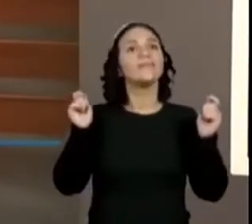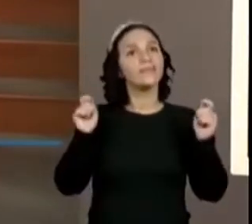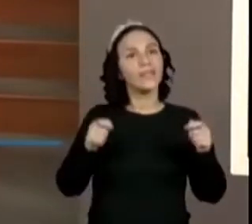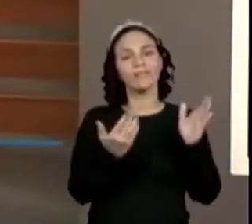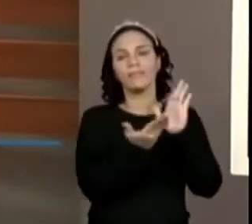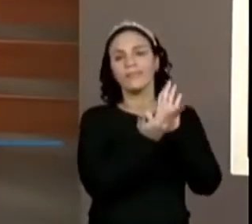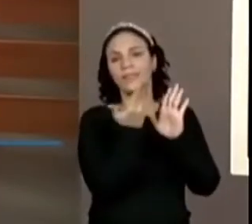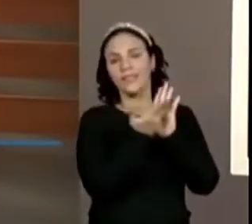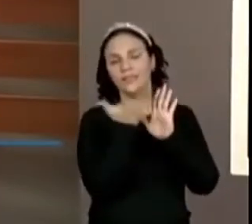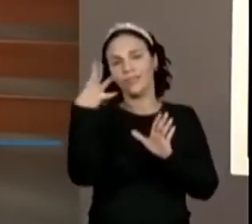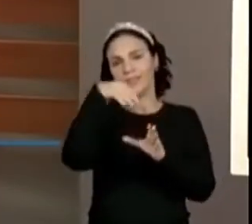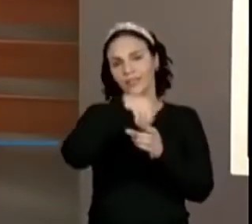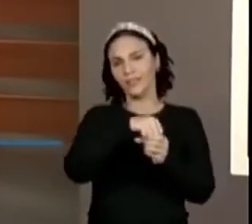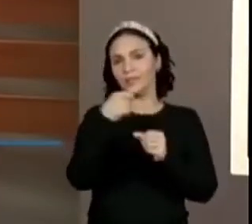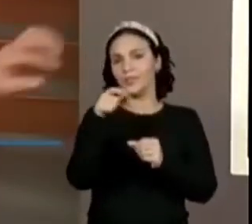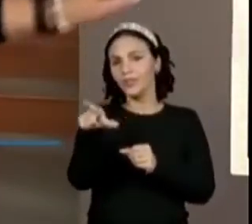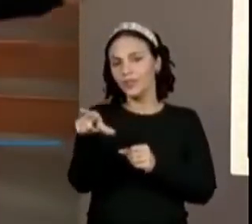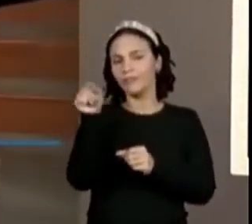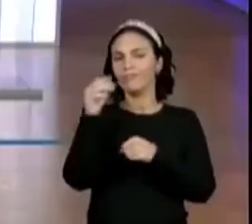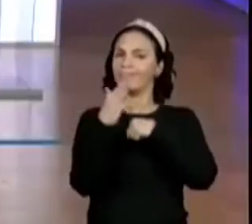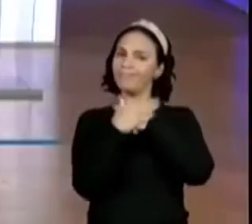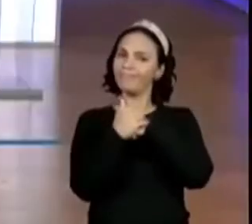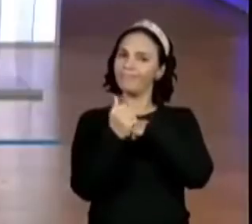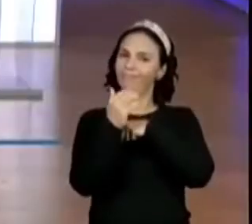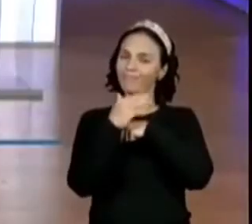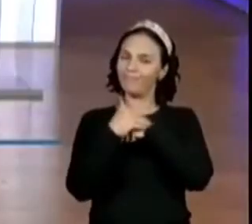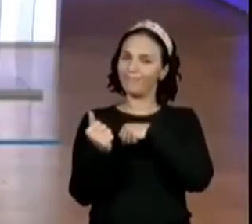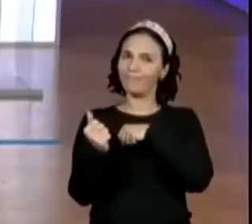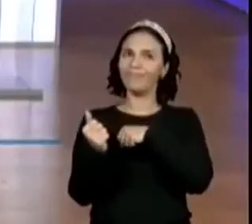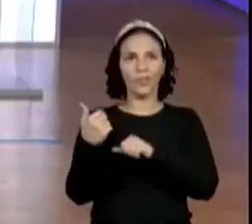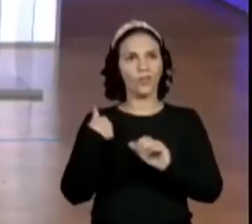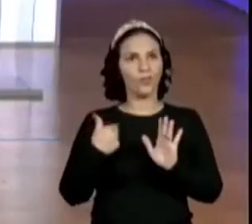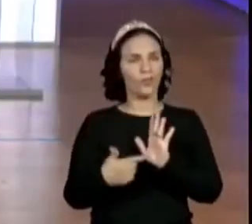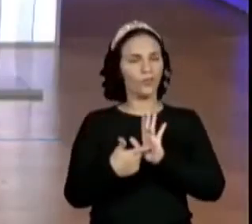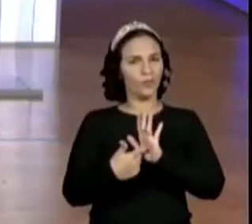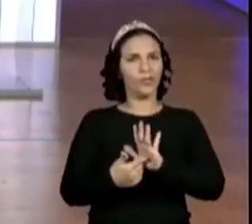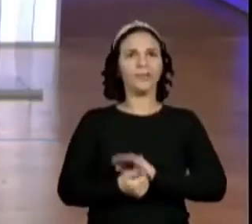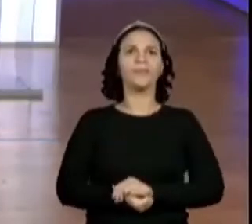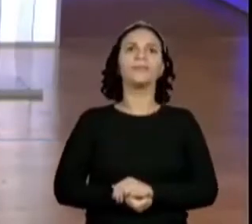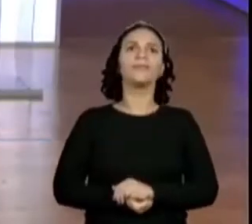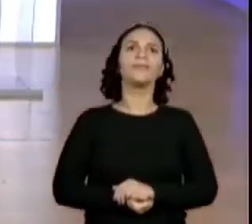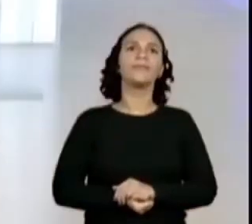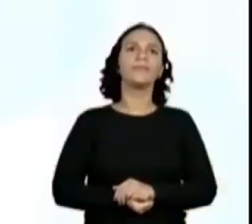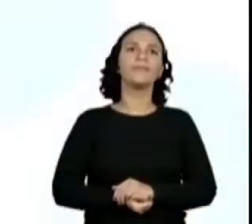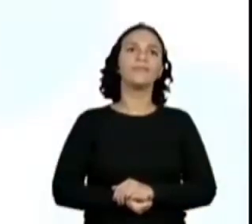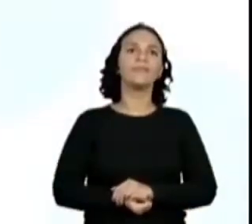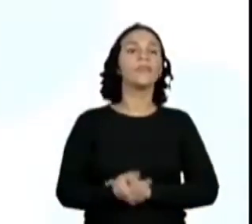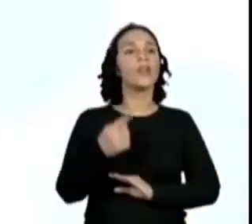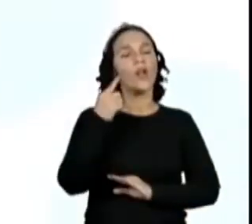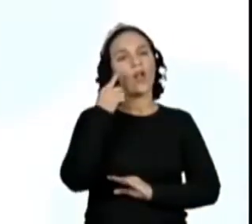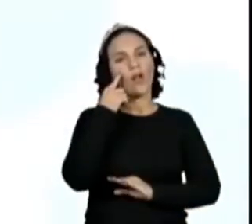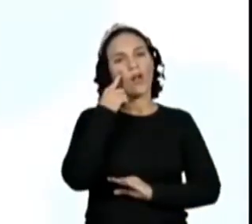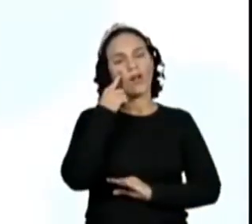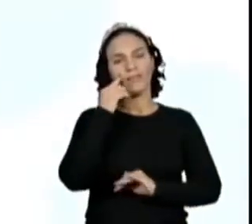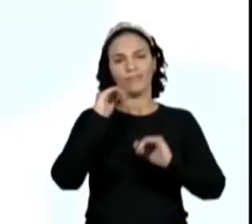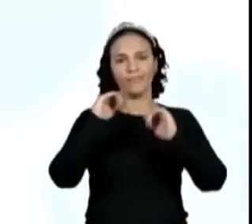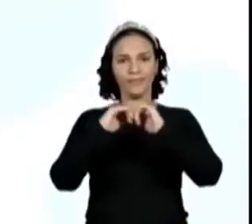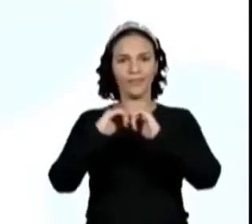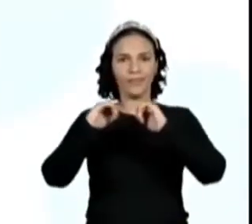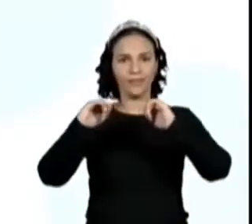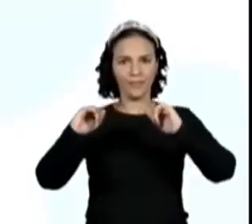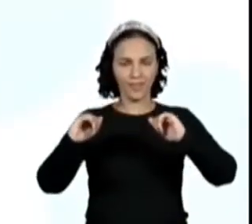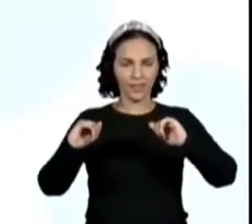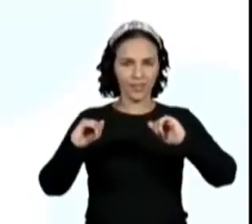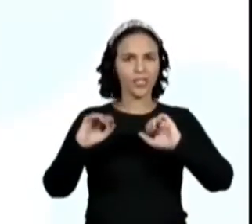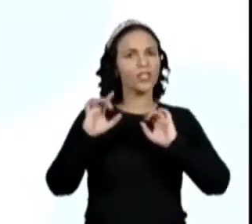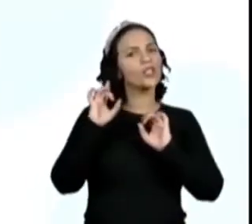de um livro. Eu preciso escolher com carinho. Então, eu vou trazer a versão, né? Trouxe a linha para dividir, tá? Fica sossegado, é